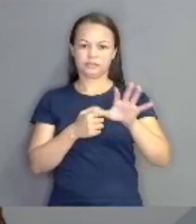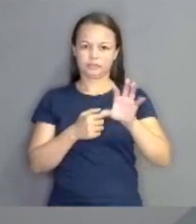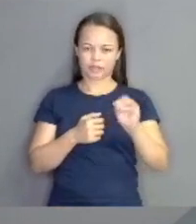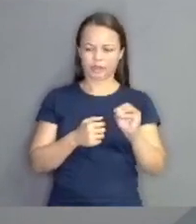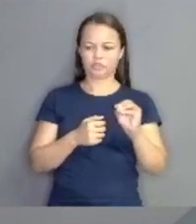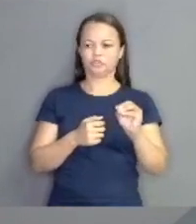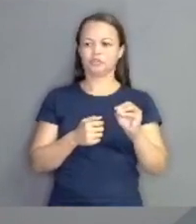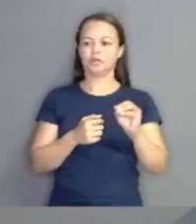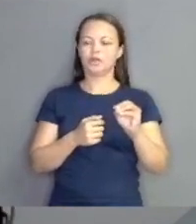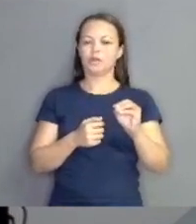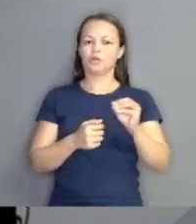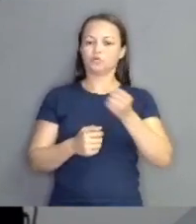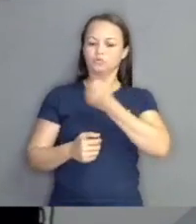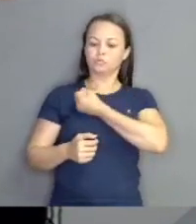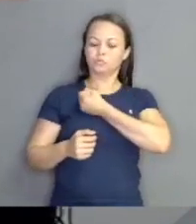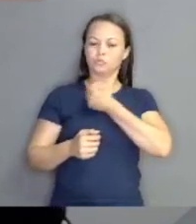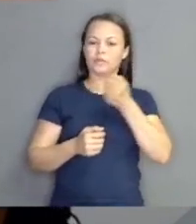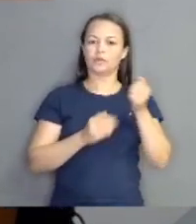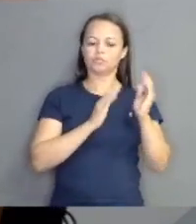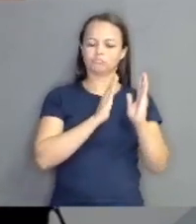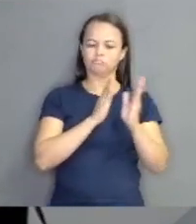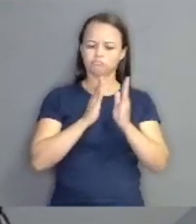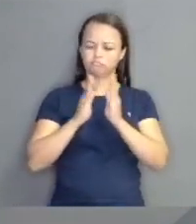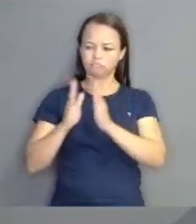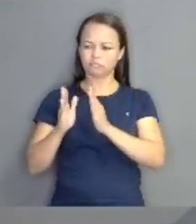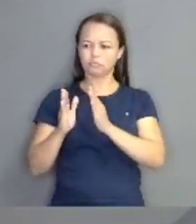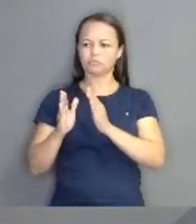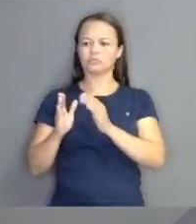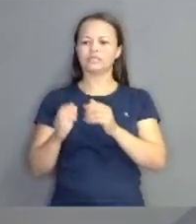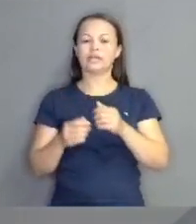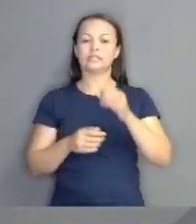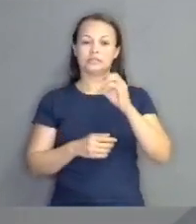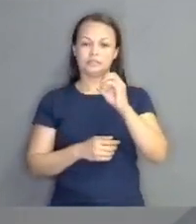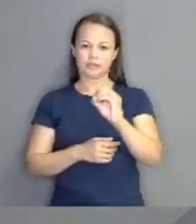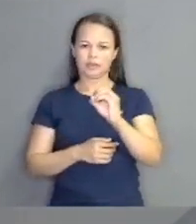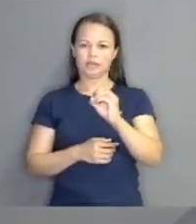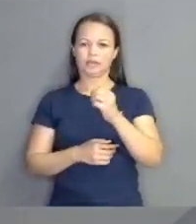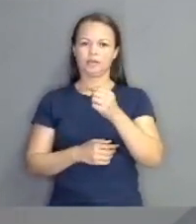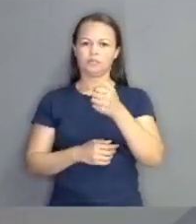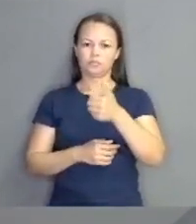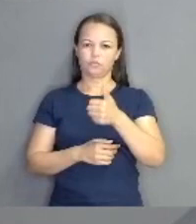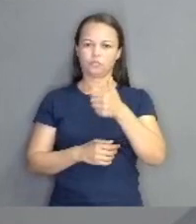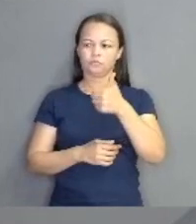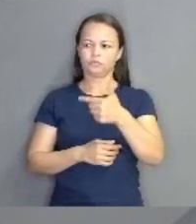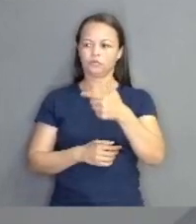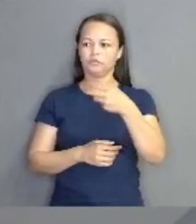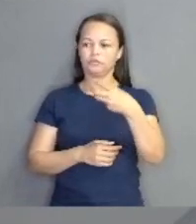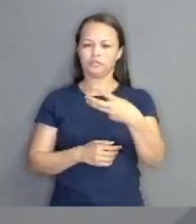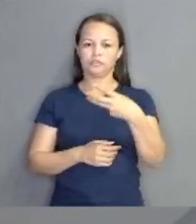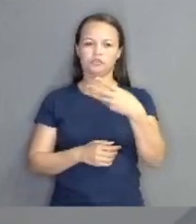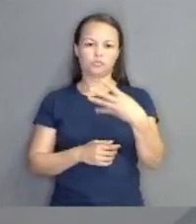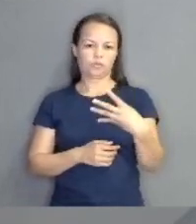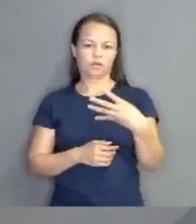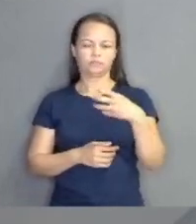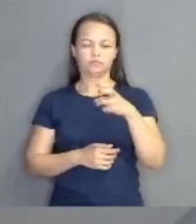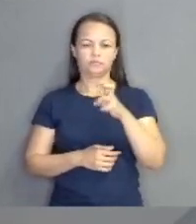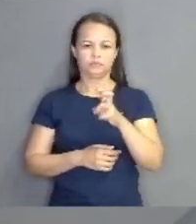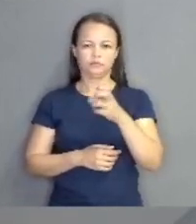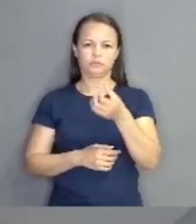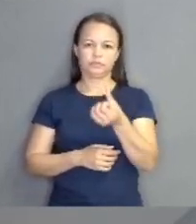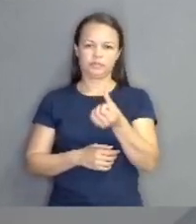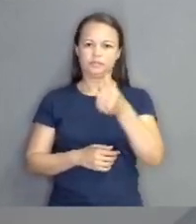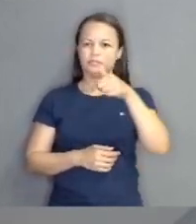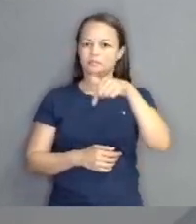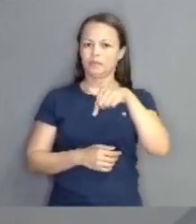compostos pelos seguintes algarismos que formam essa base 10. 0, 1, 2, 3, 4, 5,